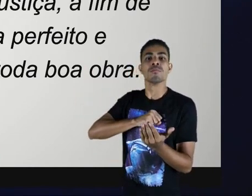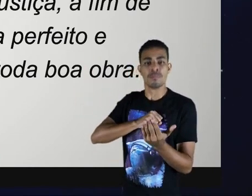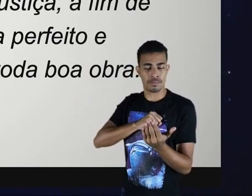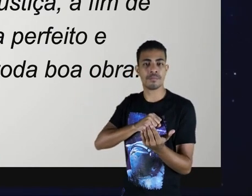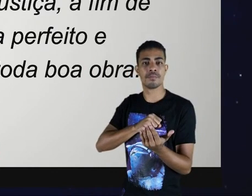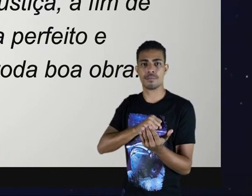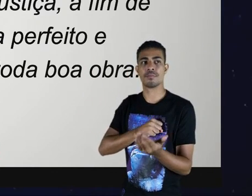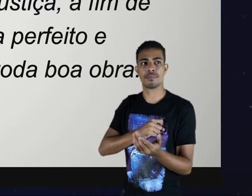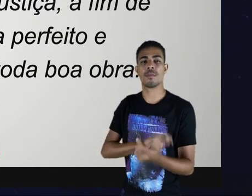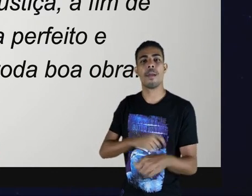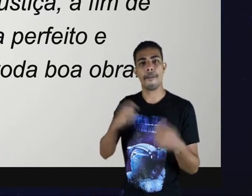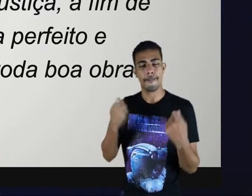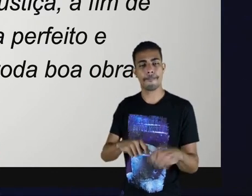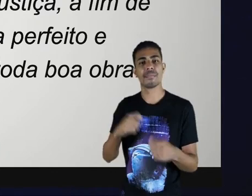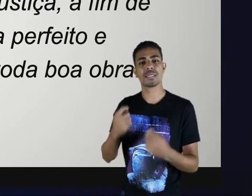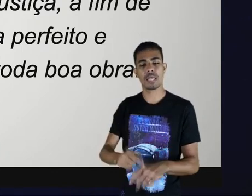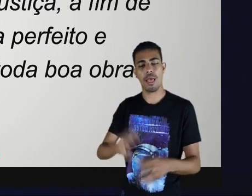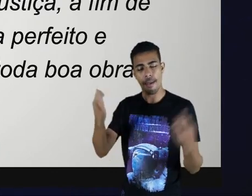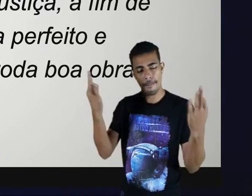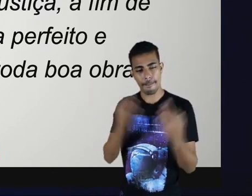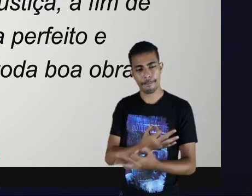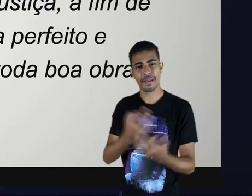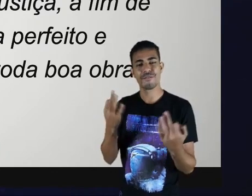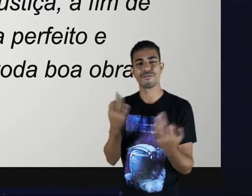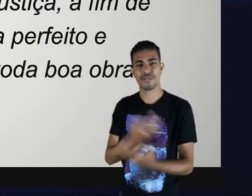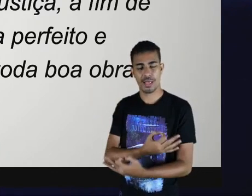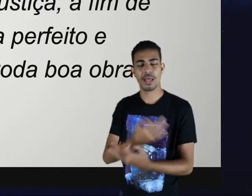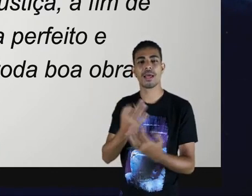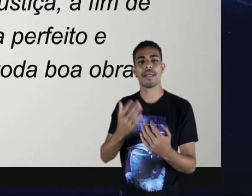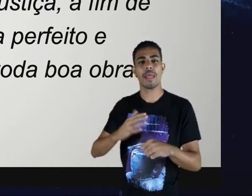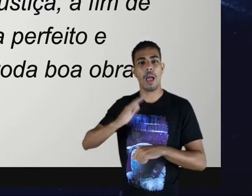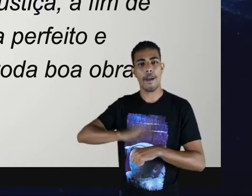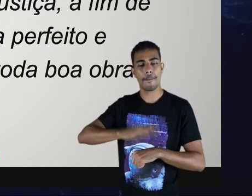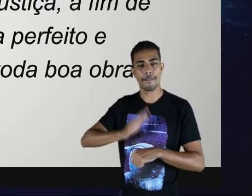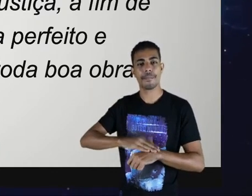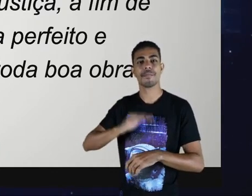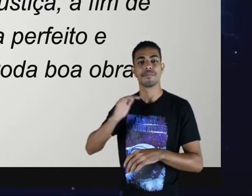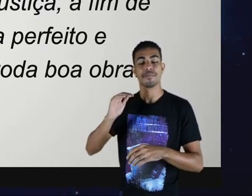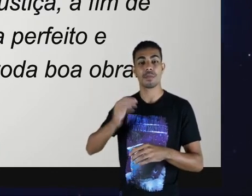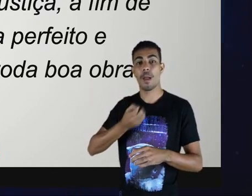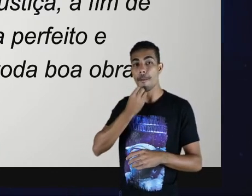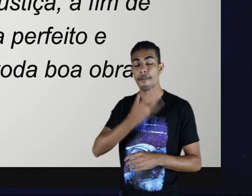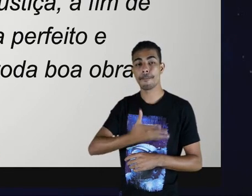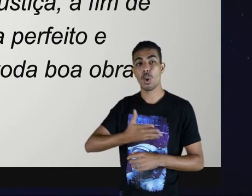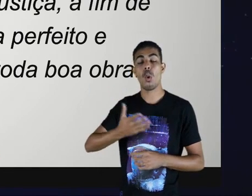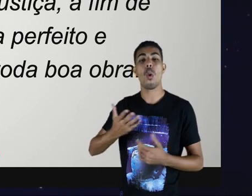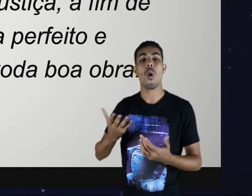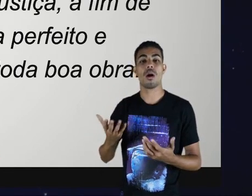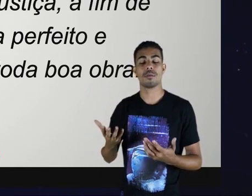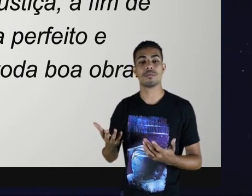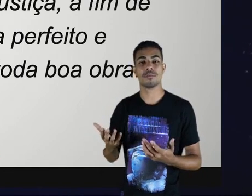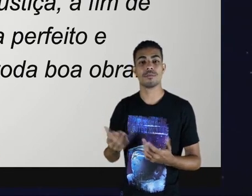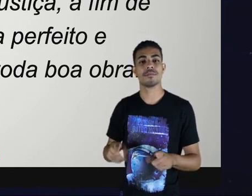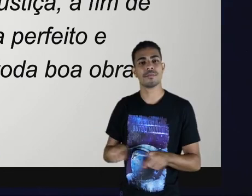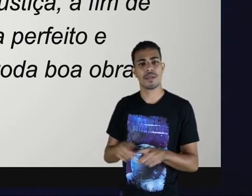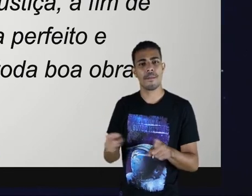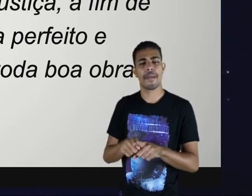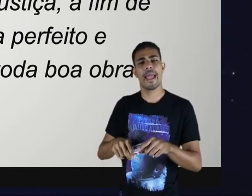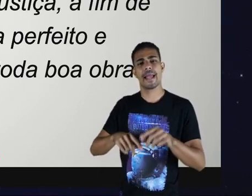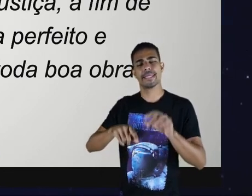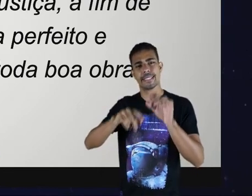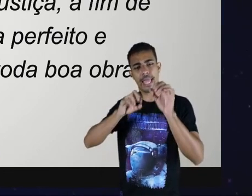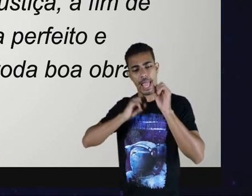Deus seja perfeito e perfeitamente habilitado para toda boa obra, porque ela serve de ensino,